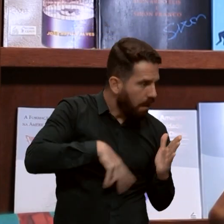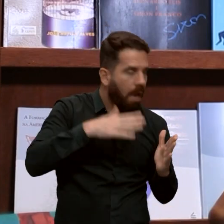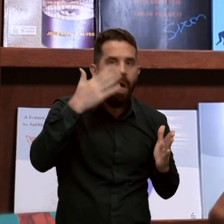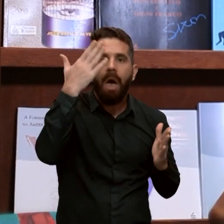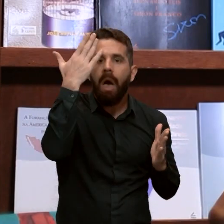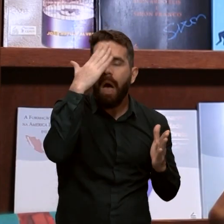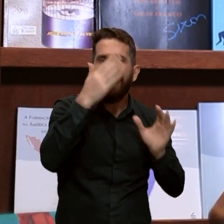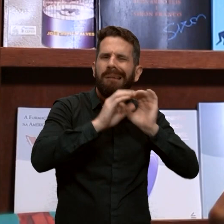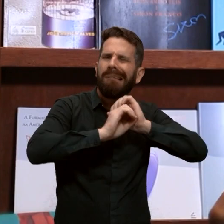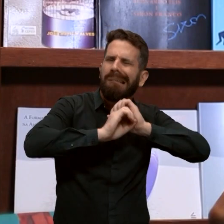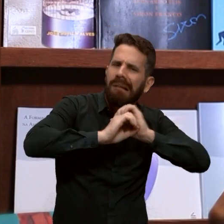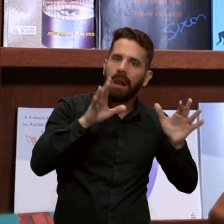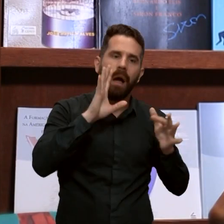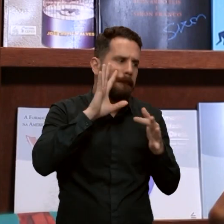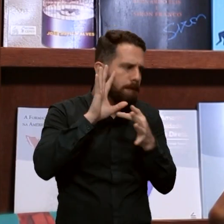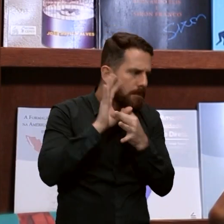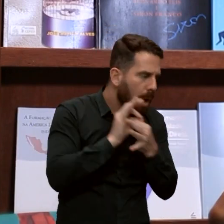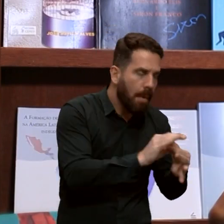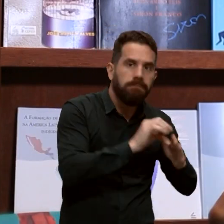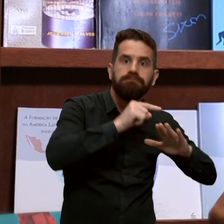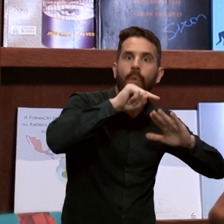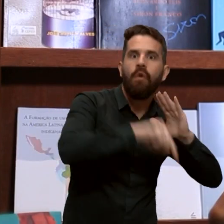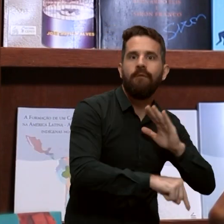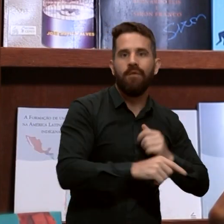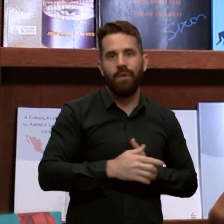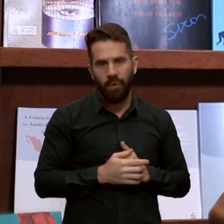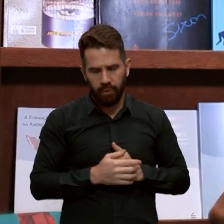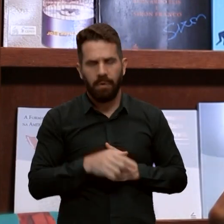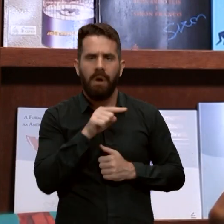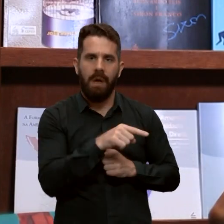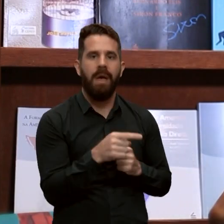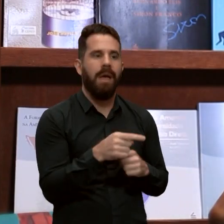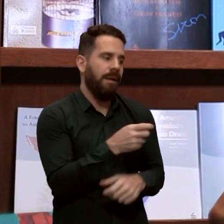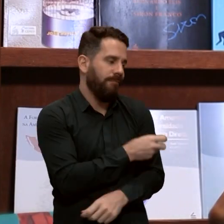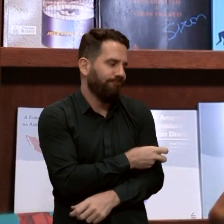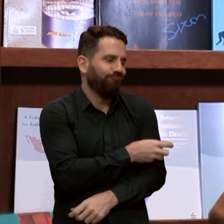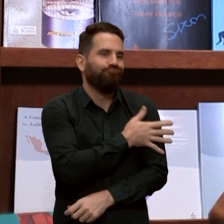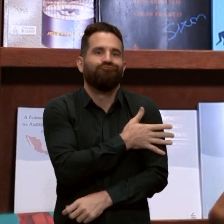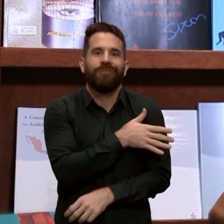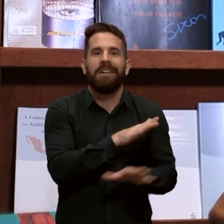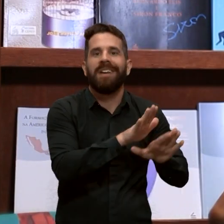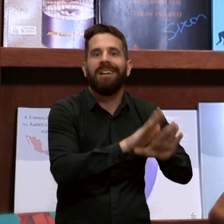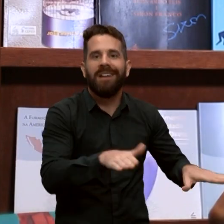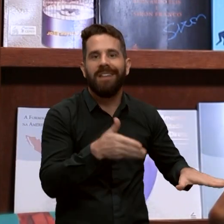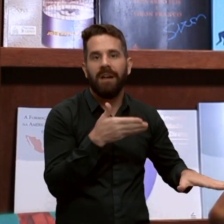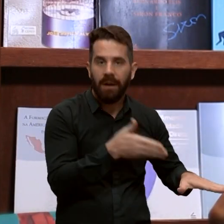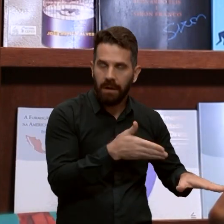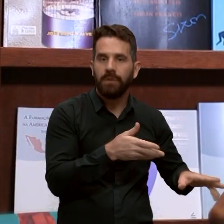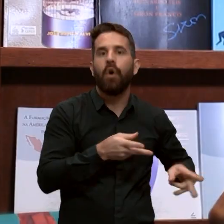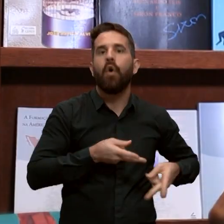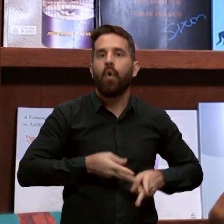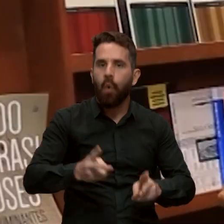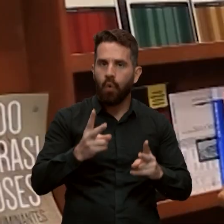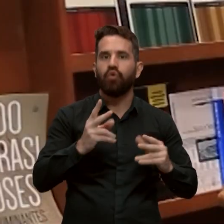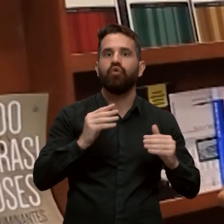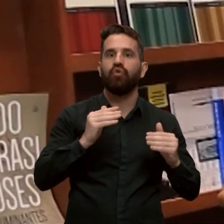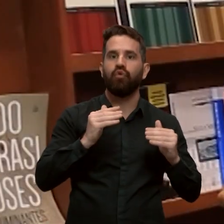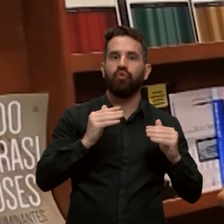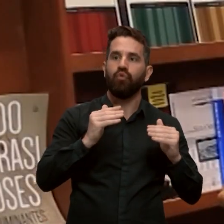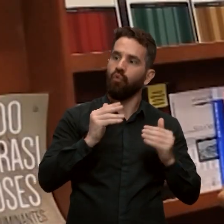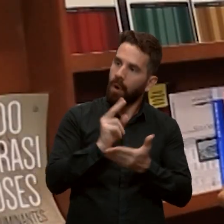precisam ter em relação ao que está lendo. Então eu acredito que é na base e que a gente consiga manter isso também no ensino superior. Qual